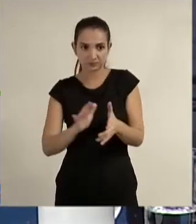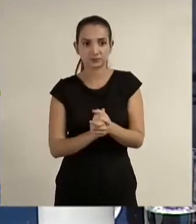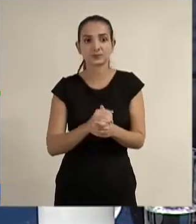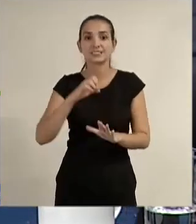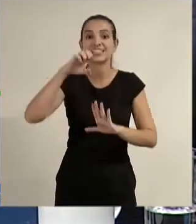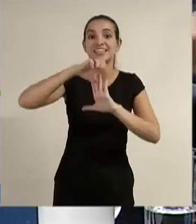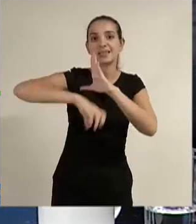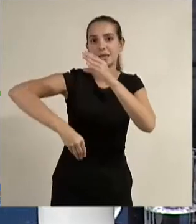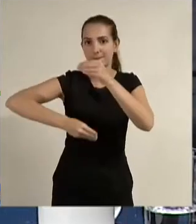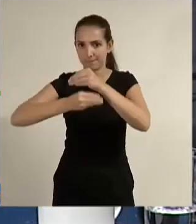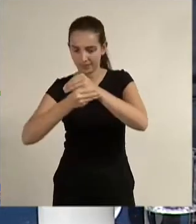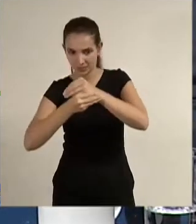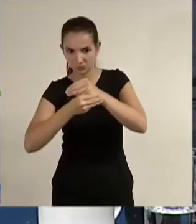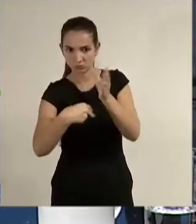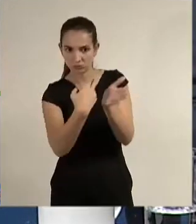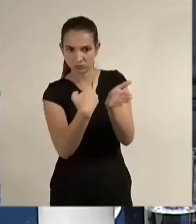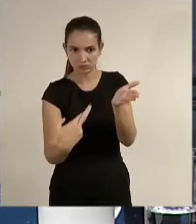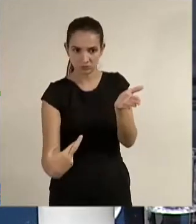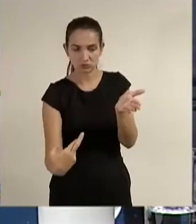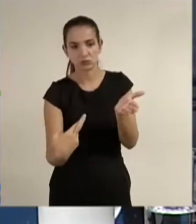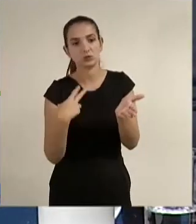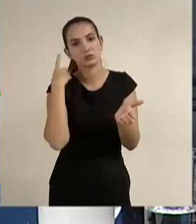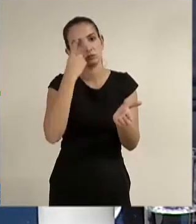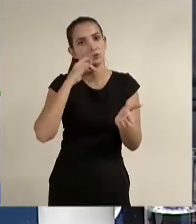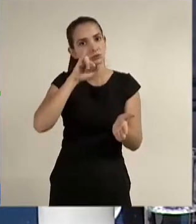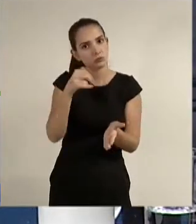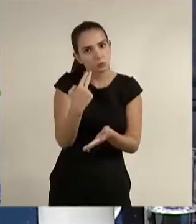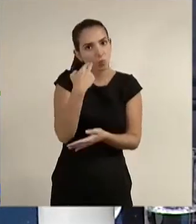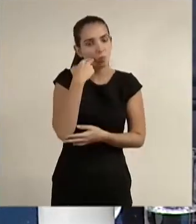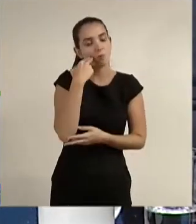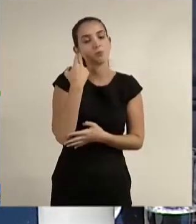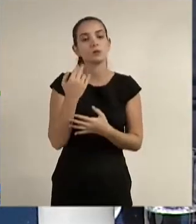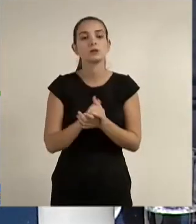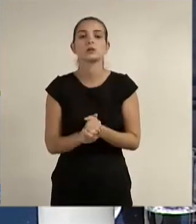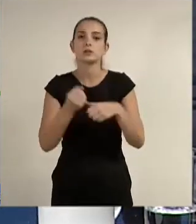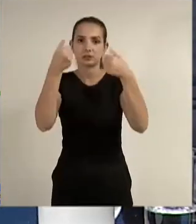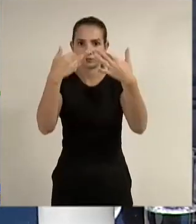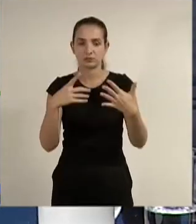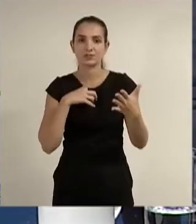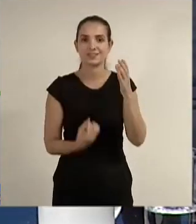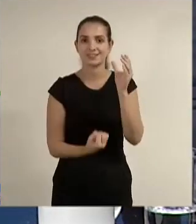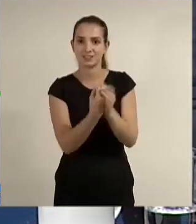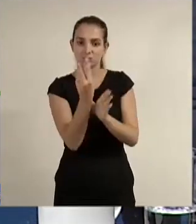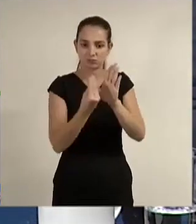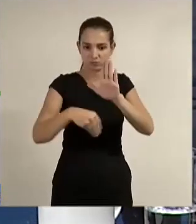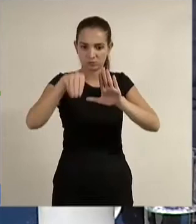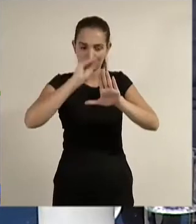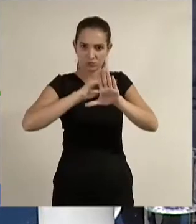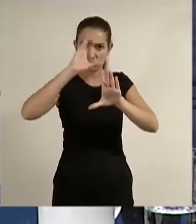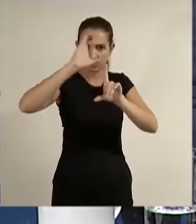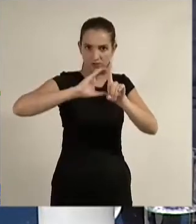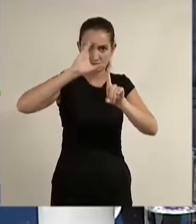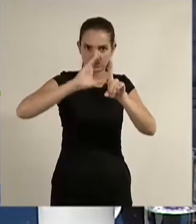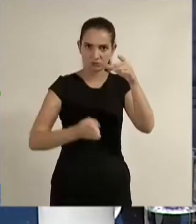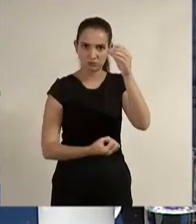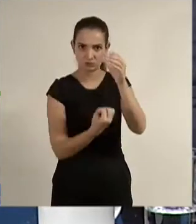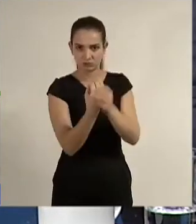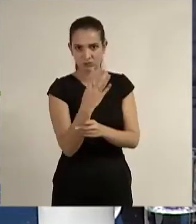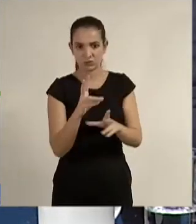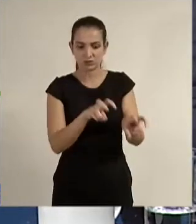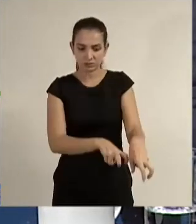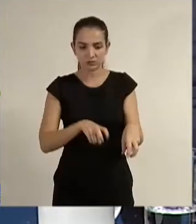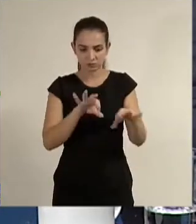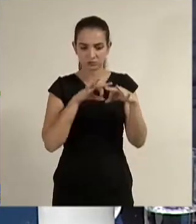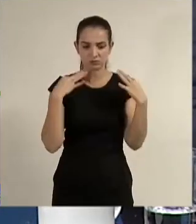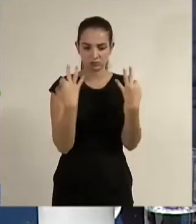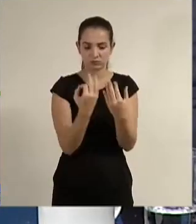do relator deputado João Henrique. Estabelece a criação de calendário de produção da agricultura familiar do